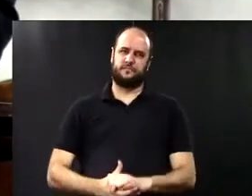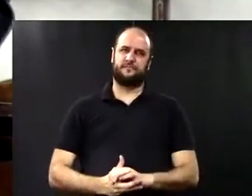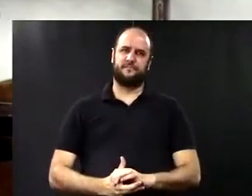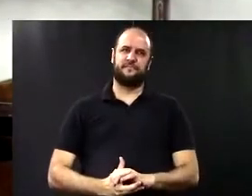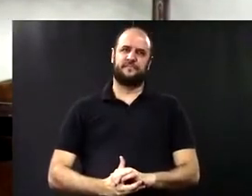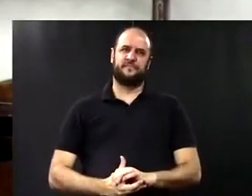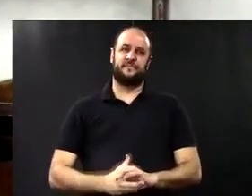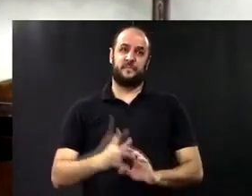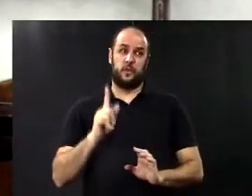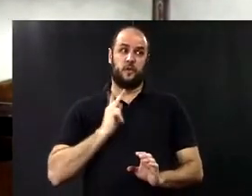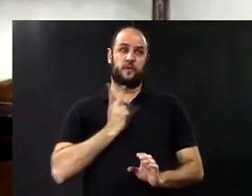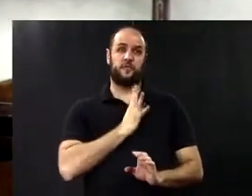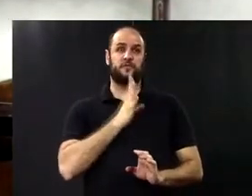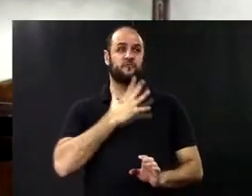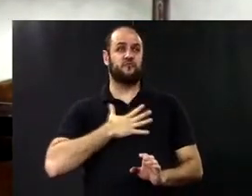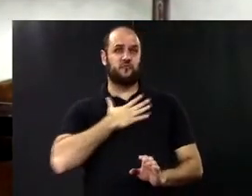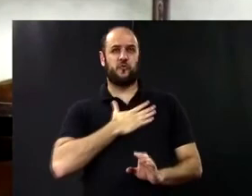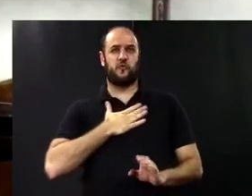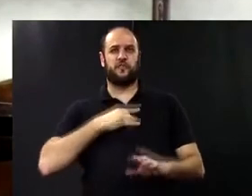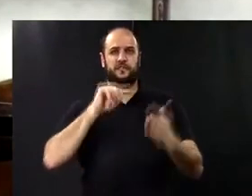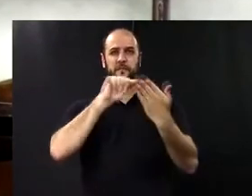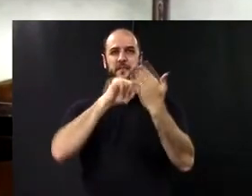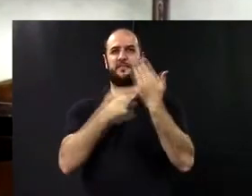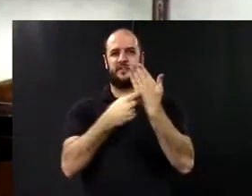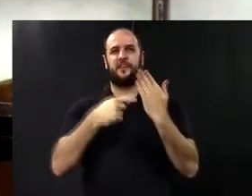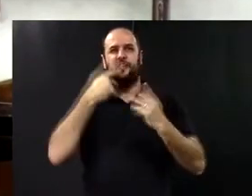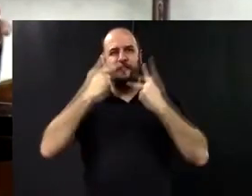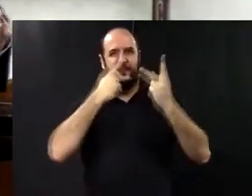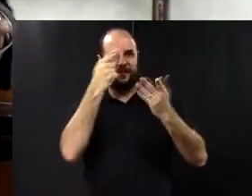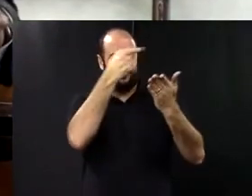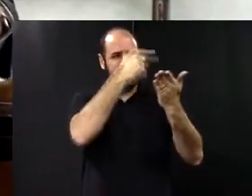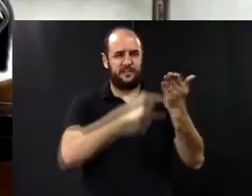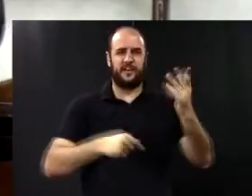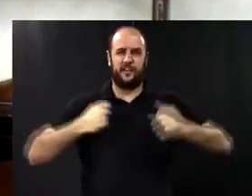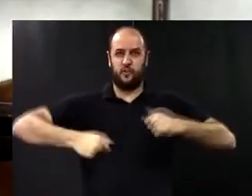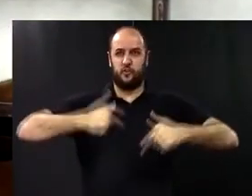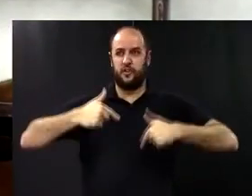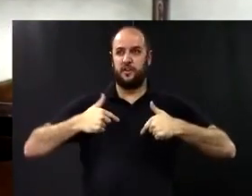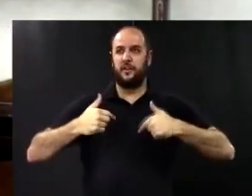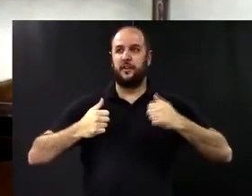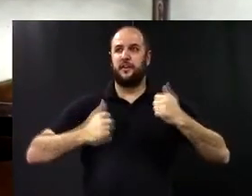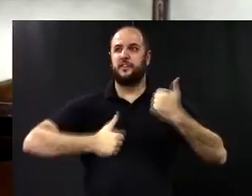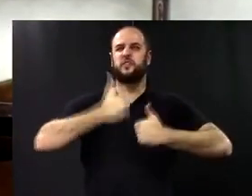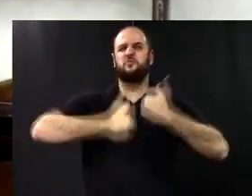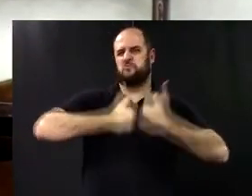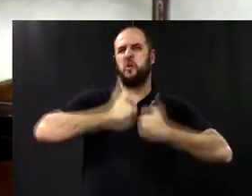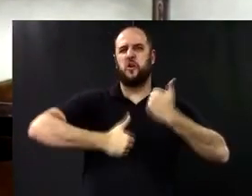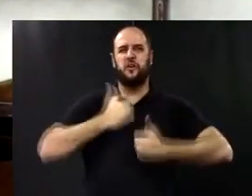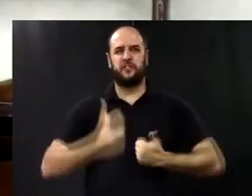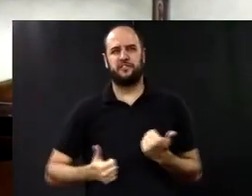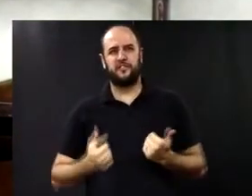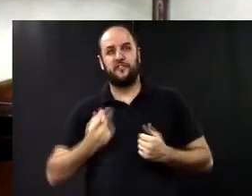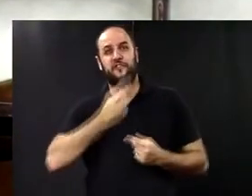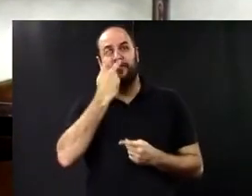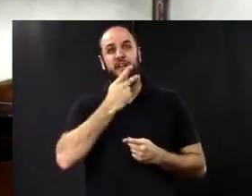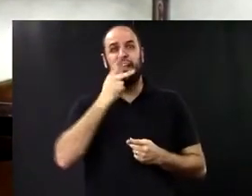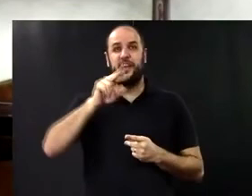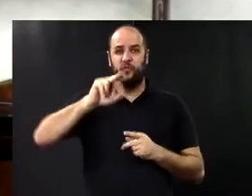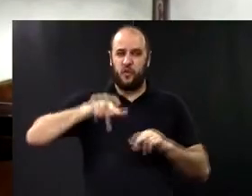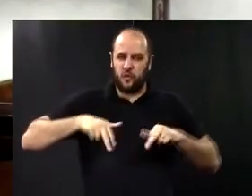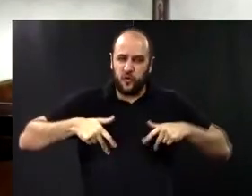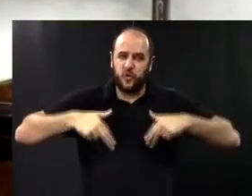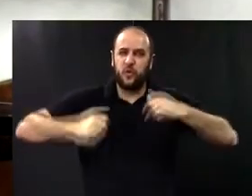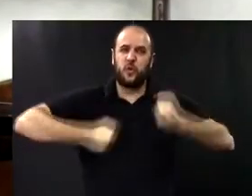muito de usar a metáfora do esporte. Nós vimos nos versículos de 1 a 3 a maratona